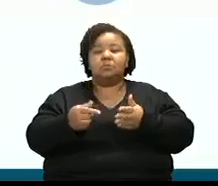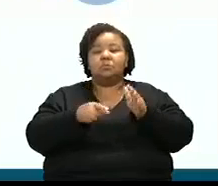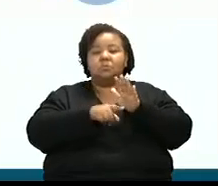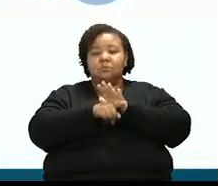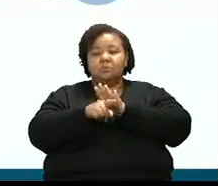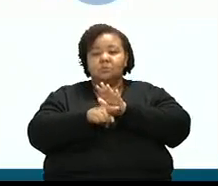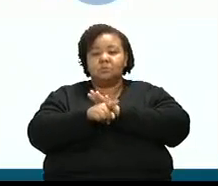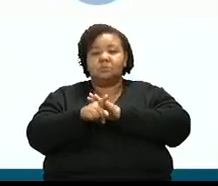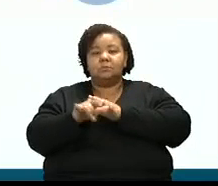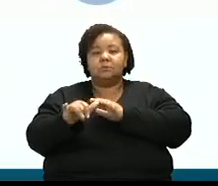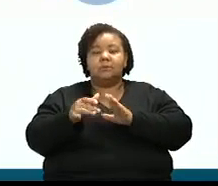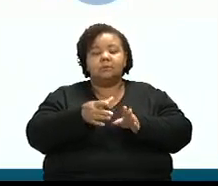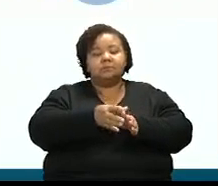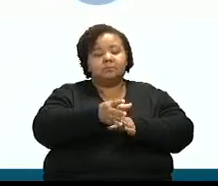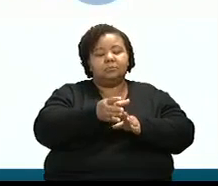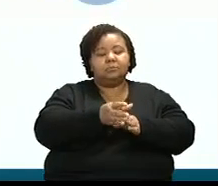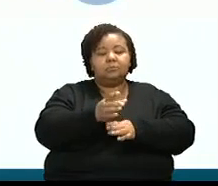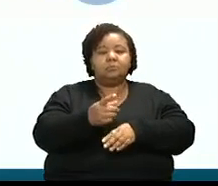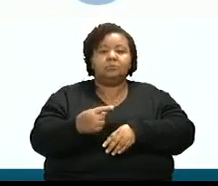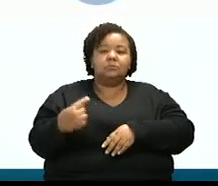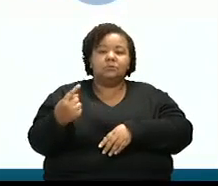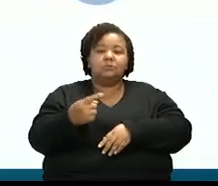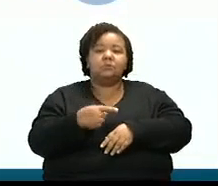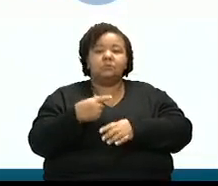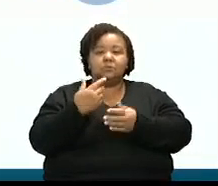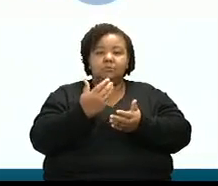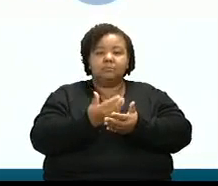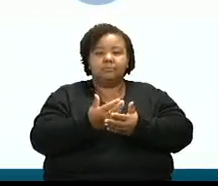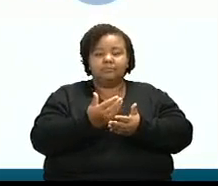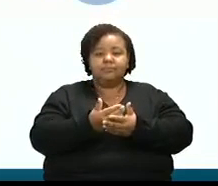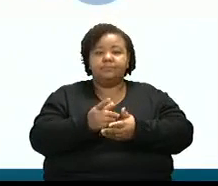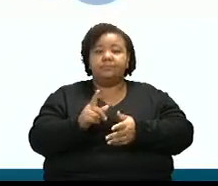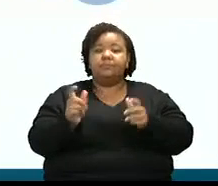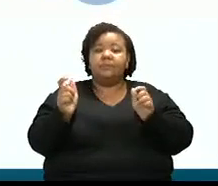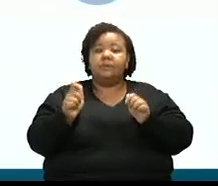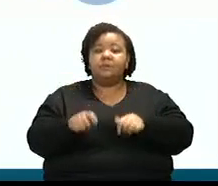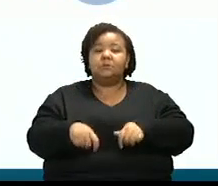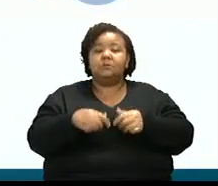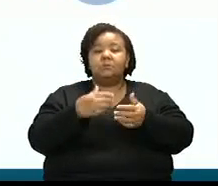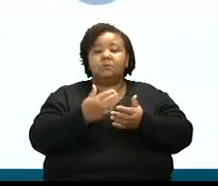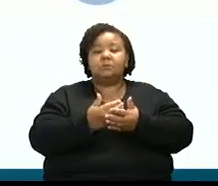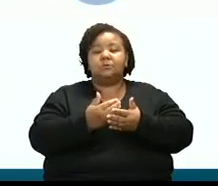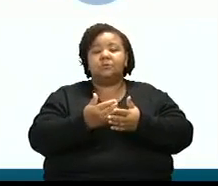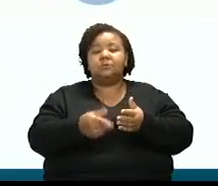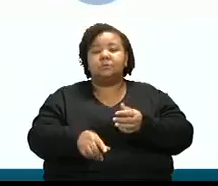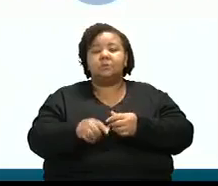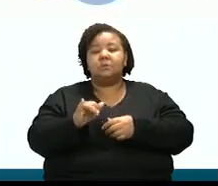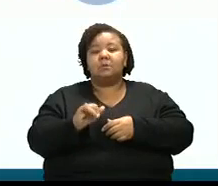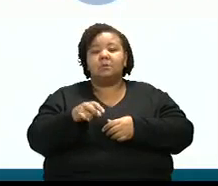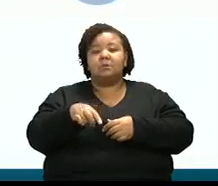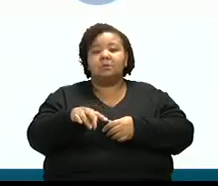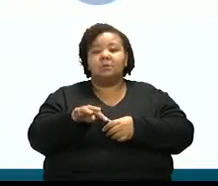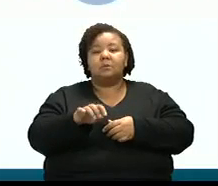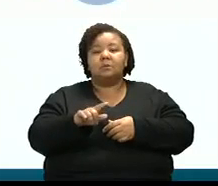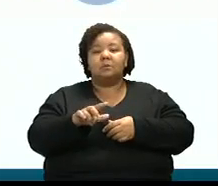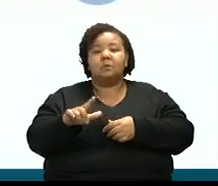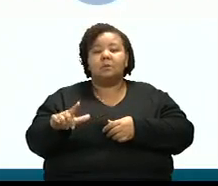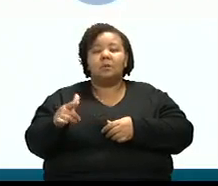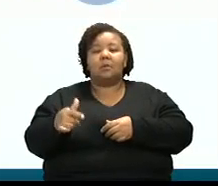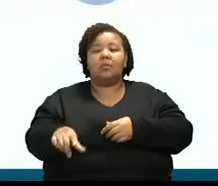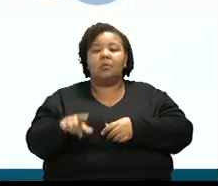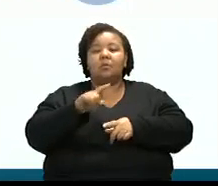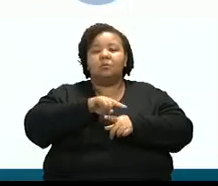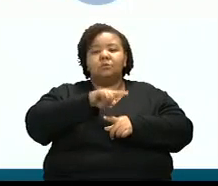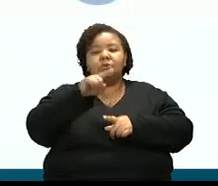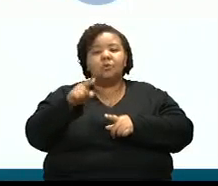questionamentos que vão orientar os nossos estudos. Então, é possível estudar as integrais definidas sobre curvas ao invés